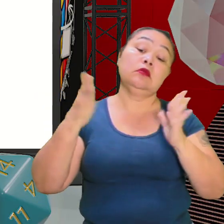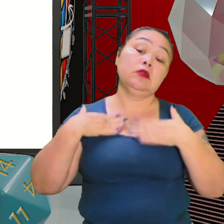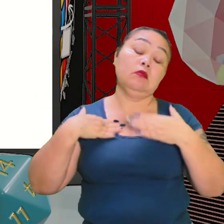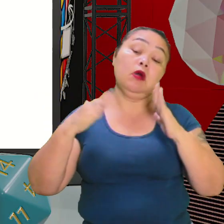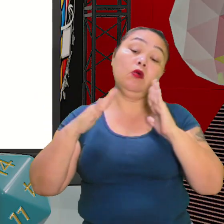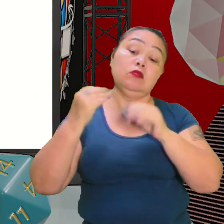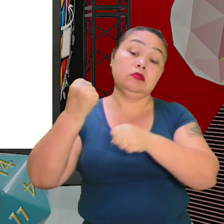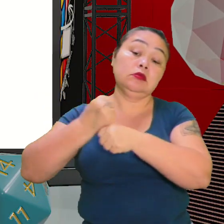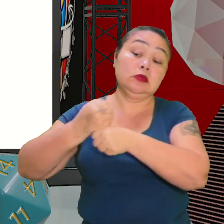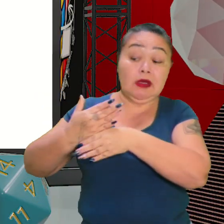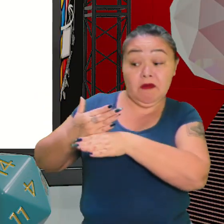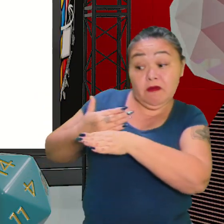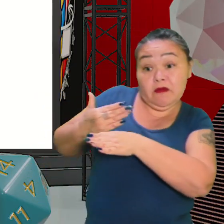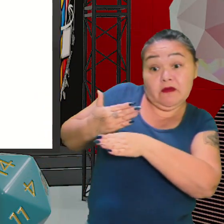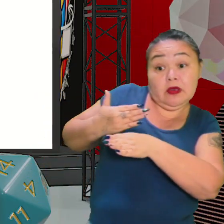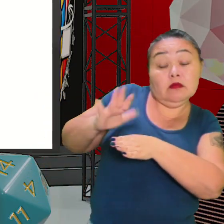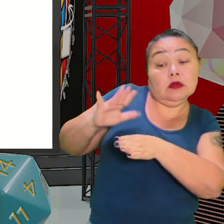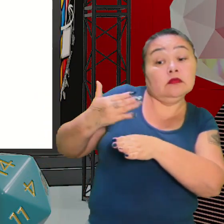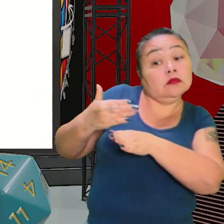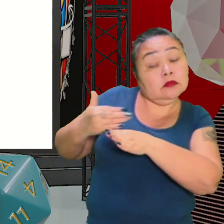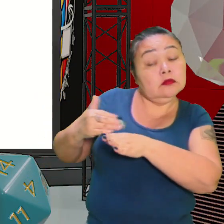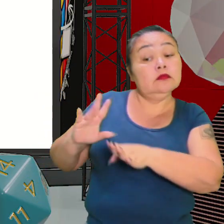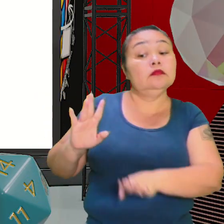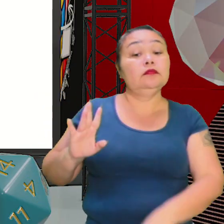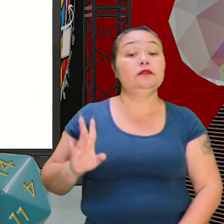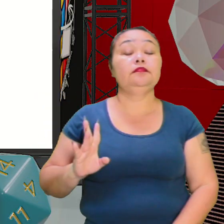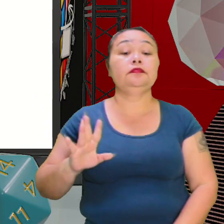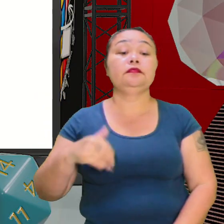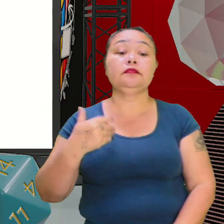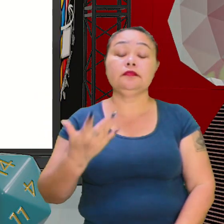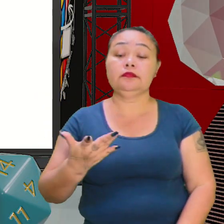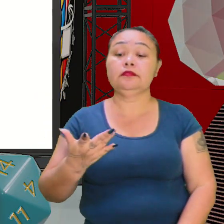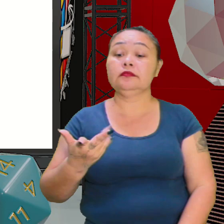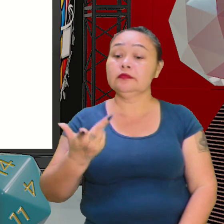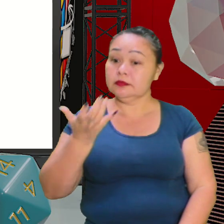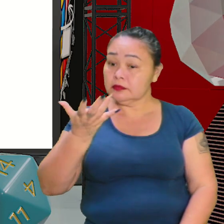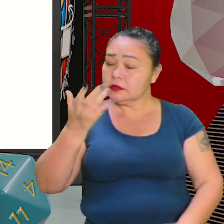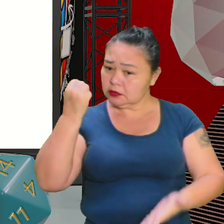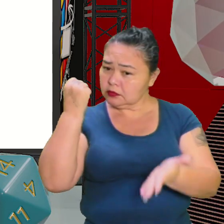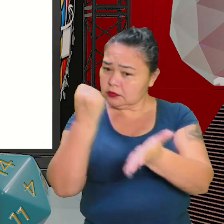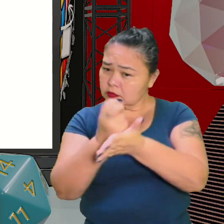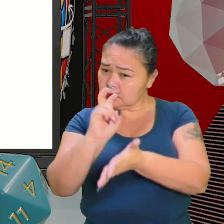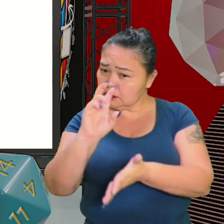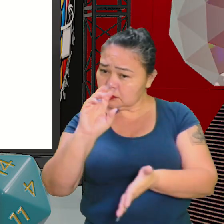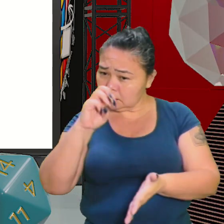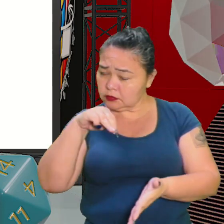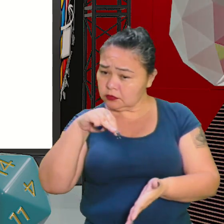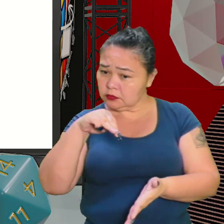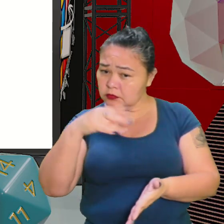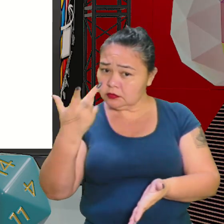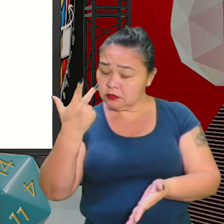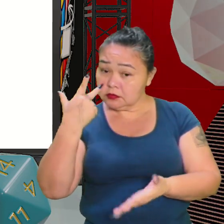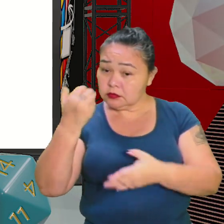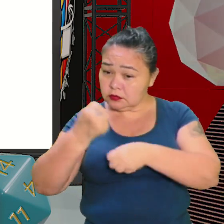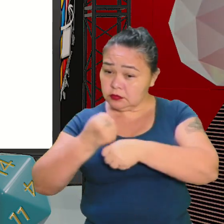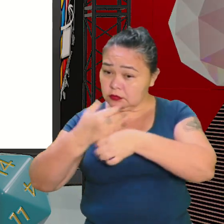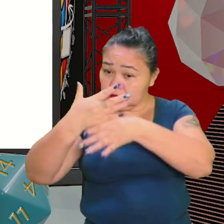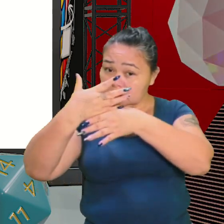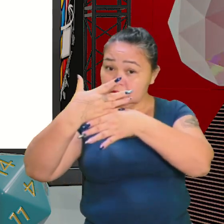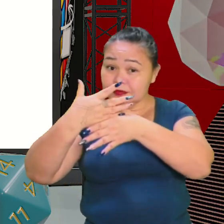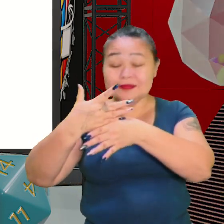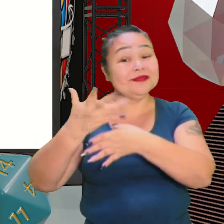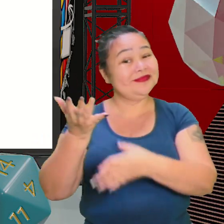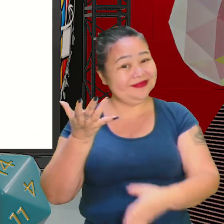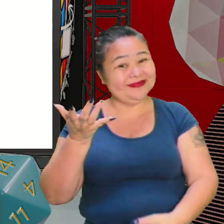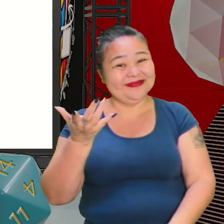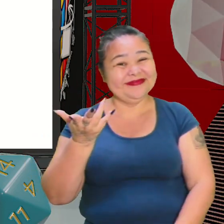meu terreno. O senhor está avançando 5 centímetros para cá. Então, o senhor quer comprar os 5 centímetros e o muro?